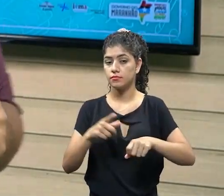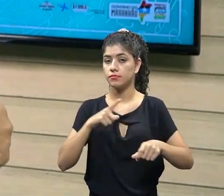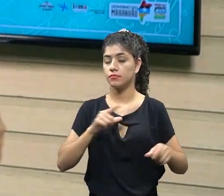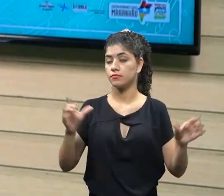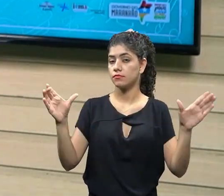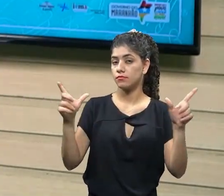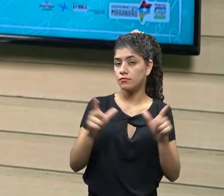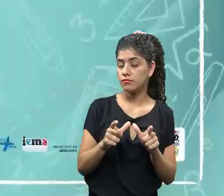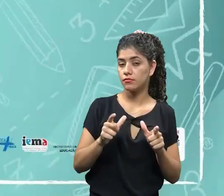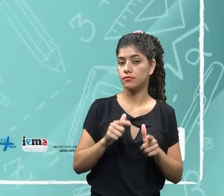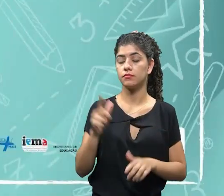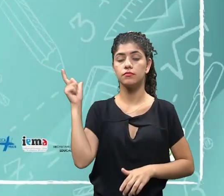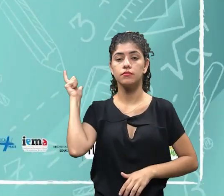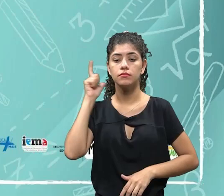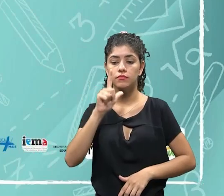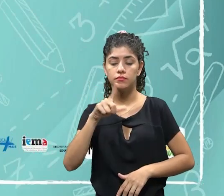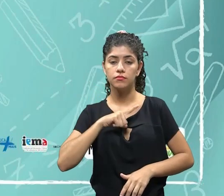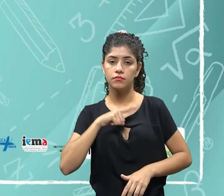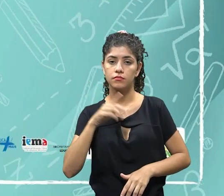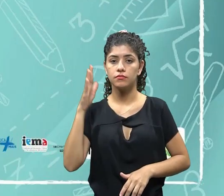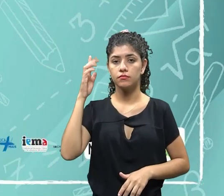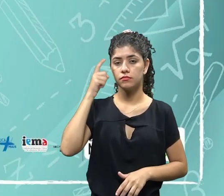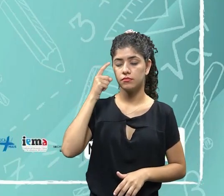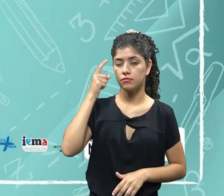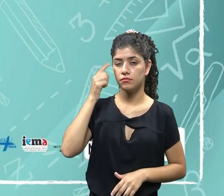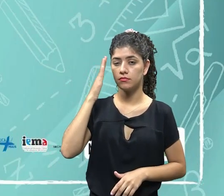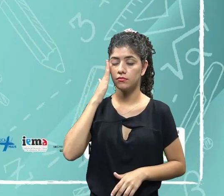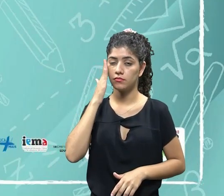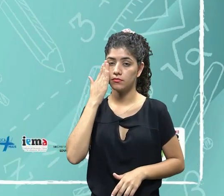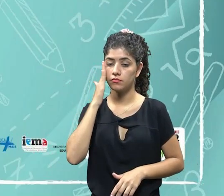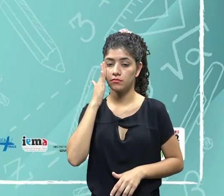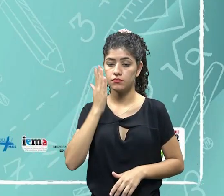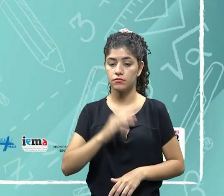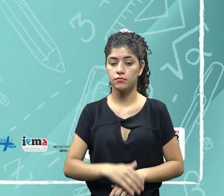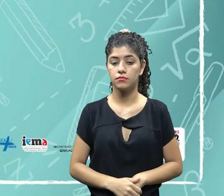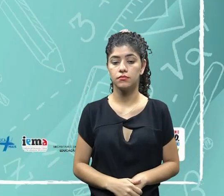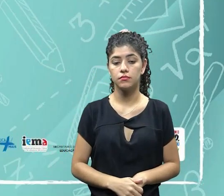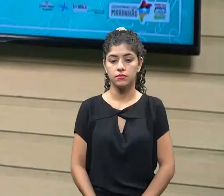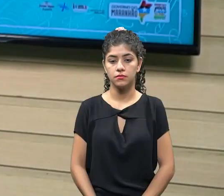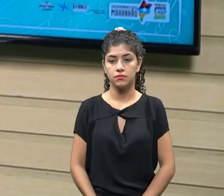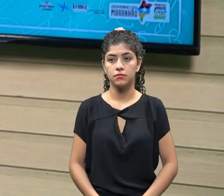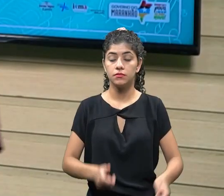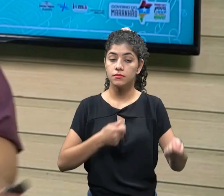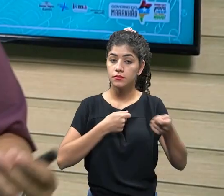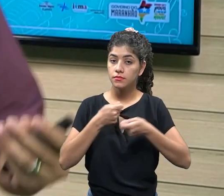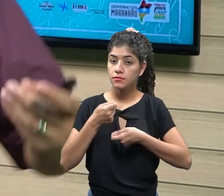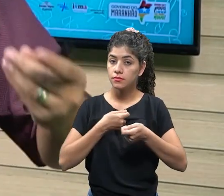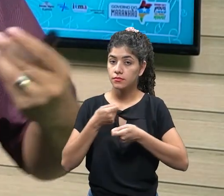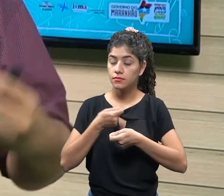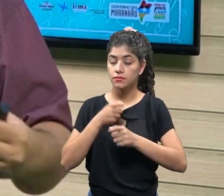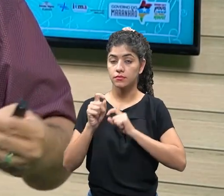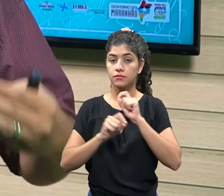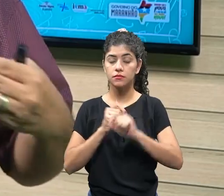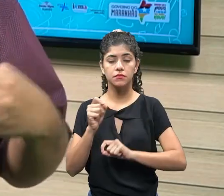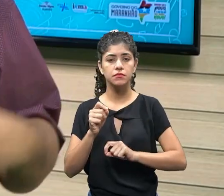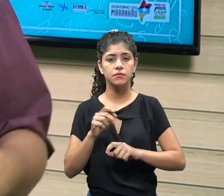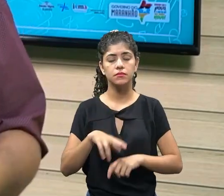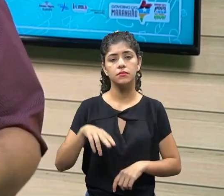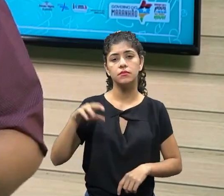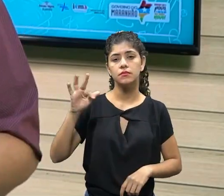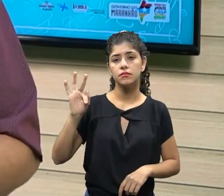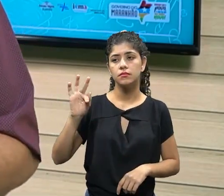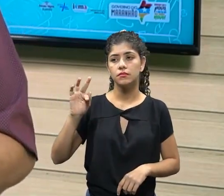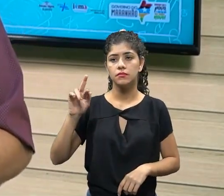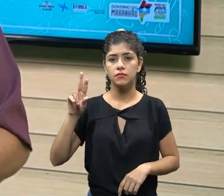meu planejamento com relação a isso. A administração de fluxo de caixa. O que é fluxo de caixa? É quanto de dinheiro eu vou